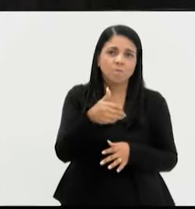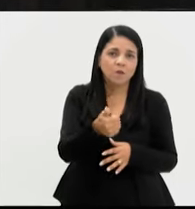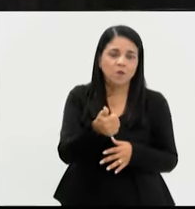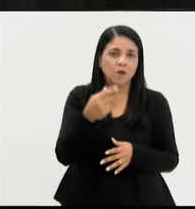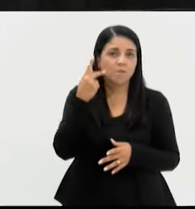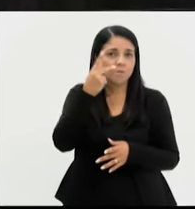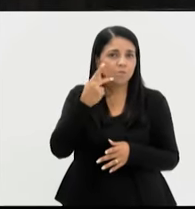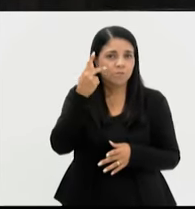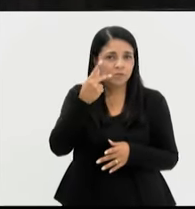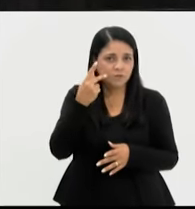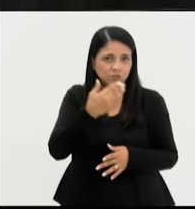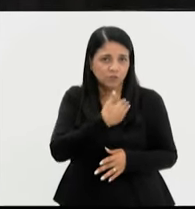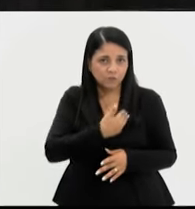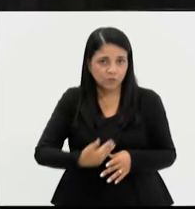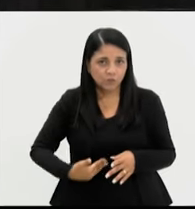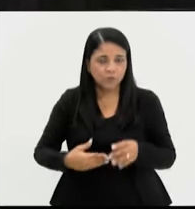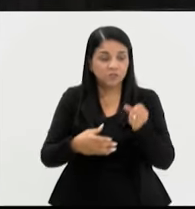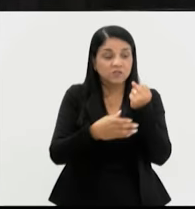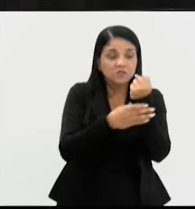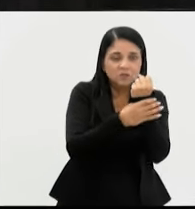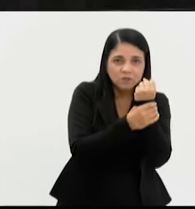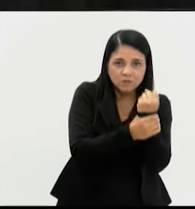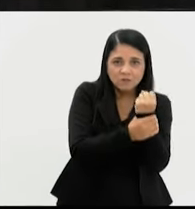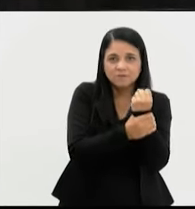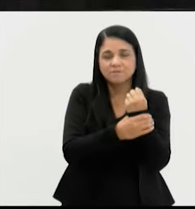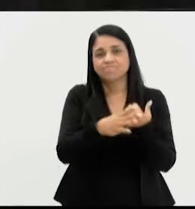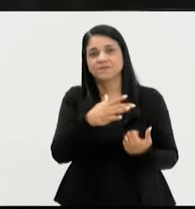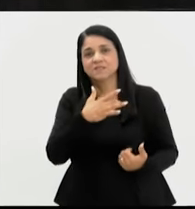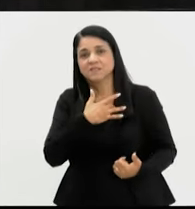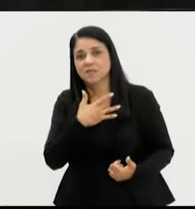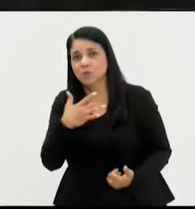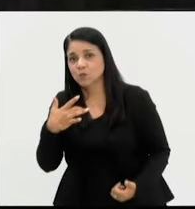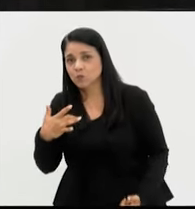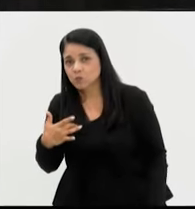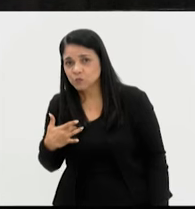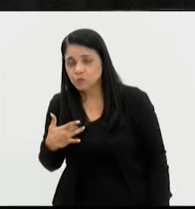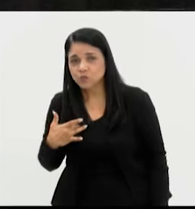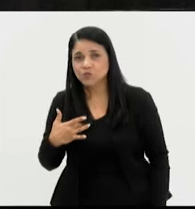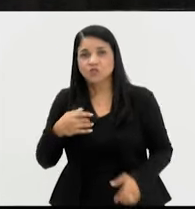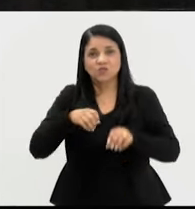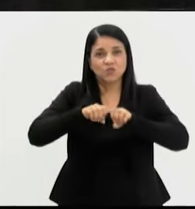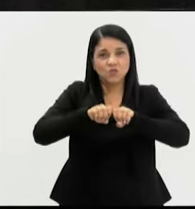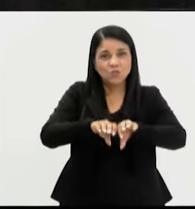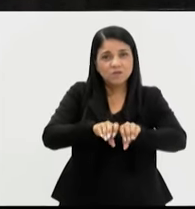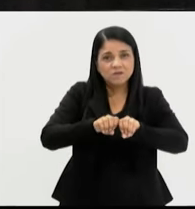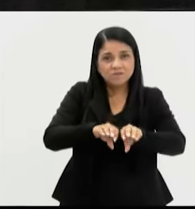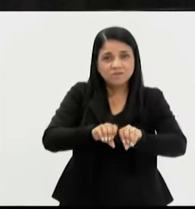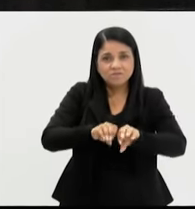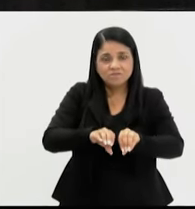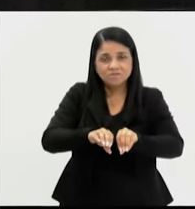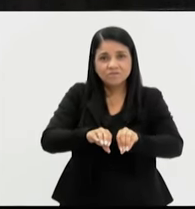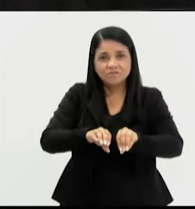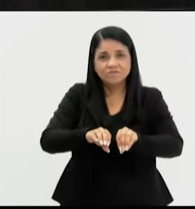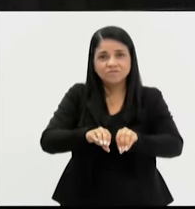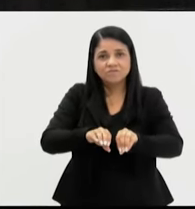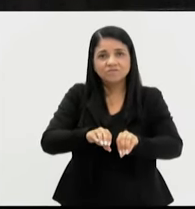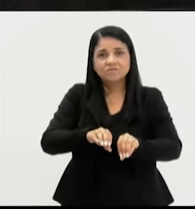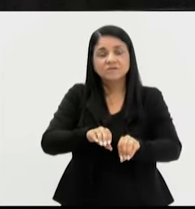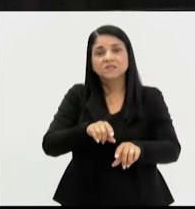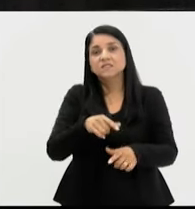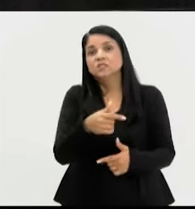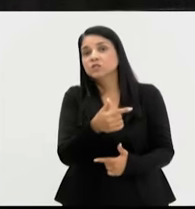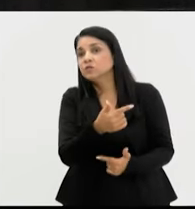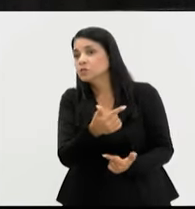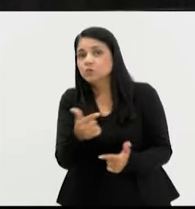públicas de segurança de saúde de educação se você não